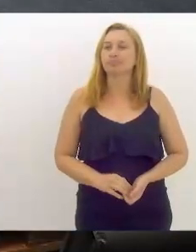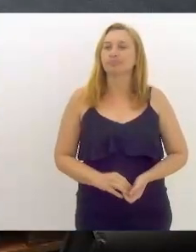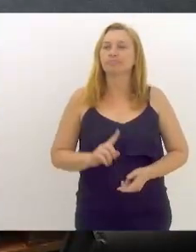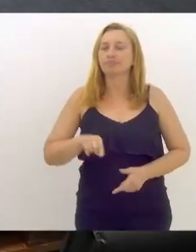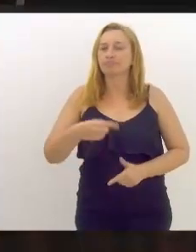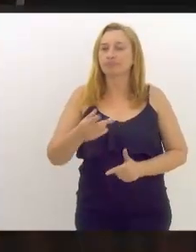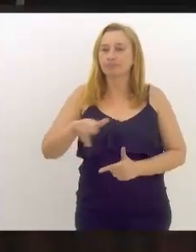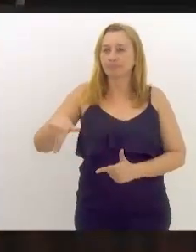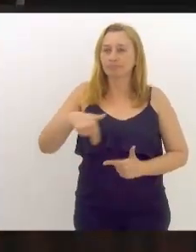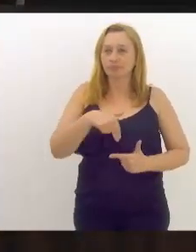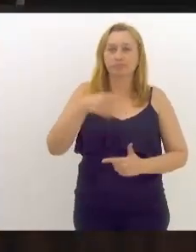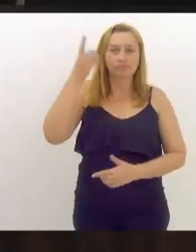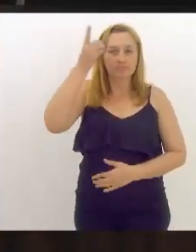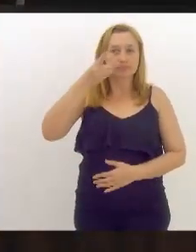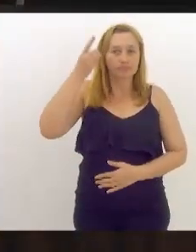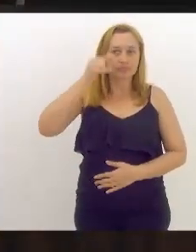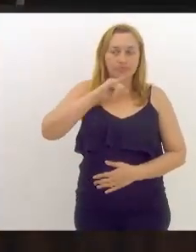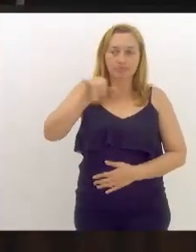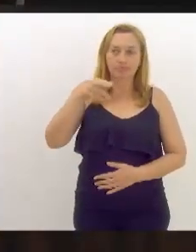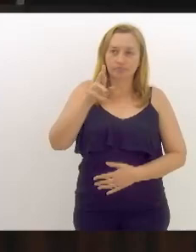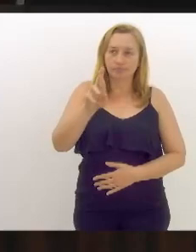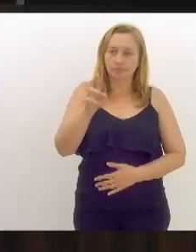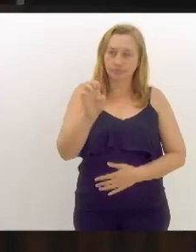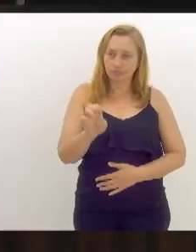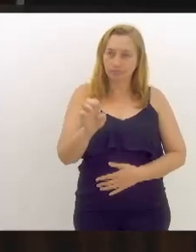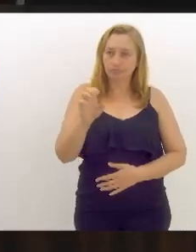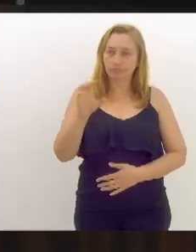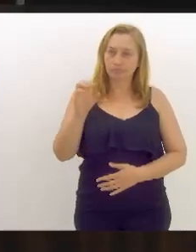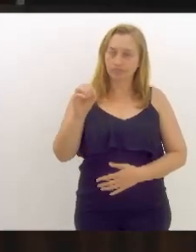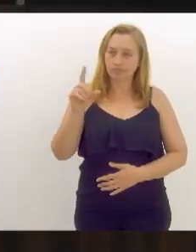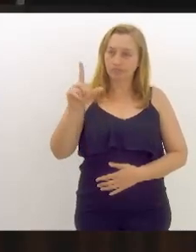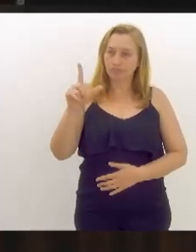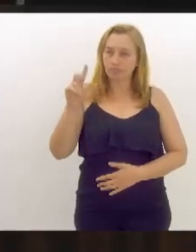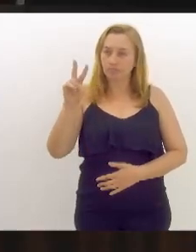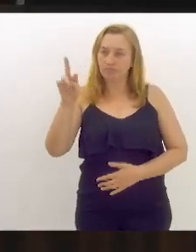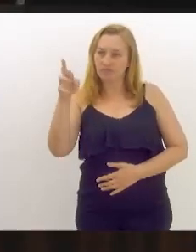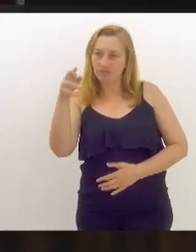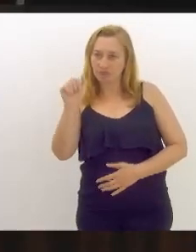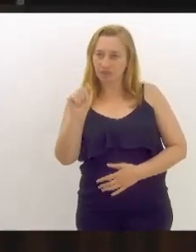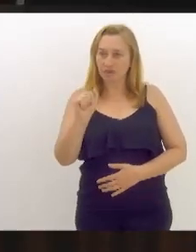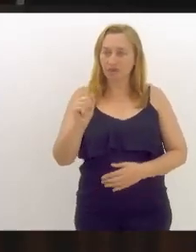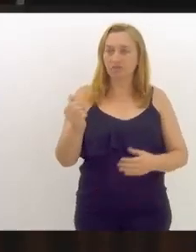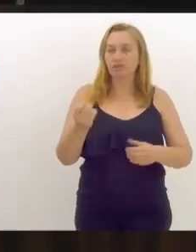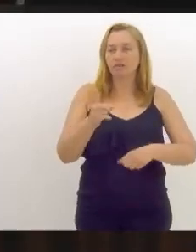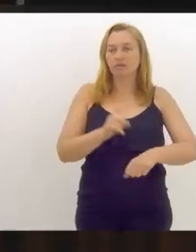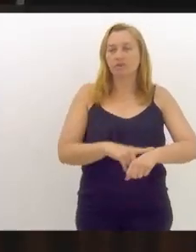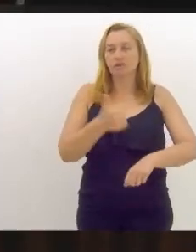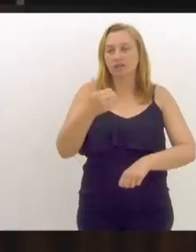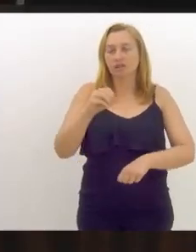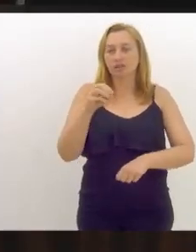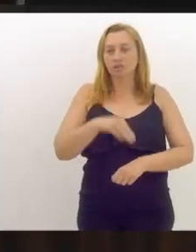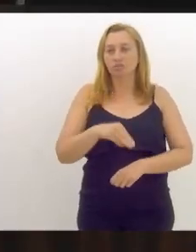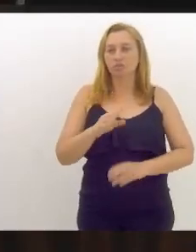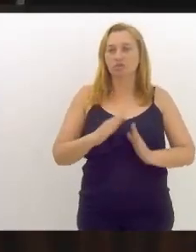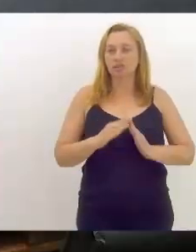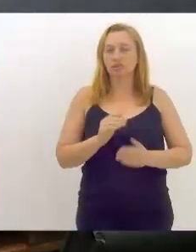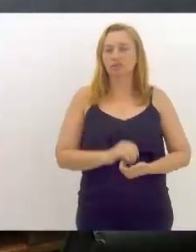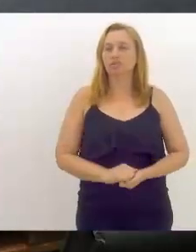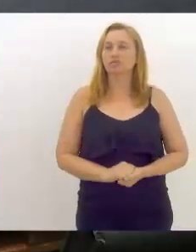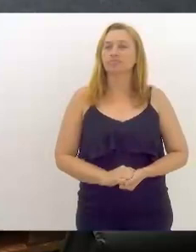Próximo orador inscrito é o nobre deputado Jari Oliveira. Vossa Excelência dispõe de 10 minutos no tempo regimental.